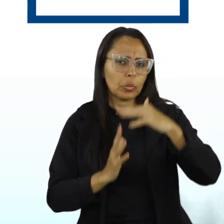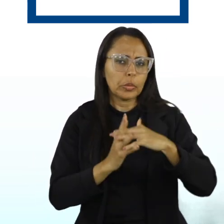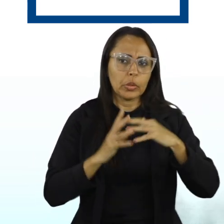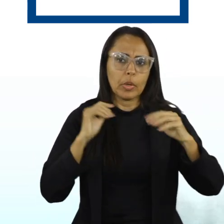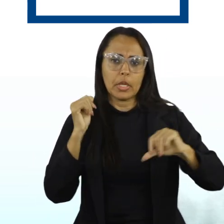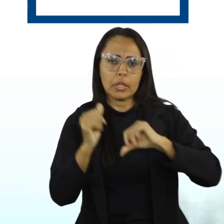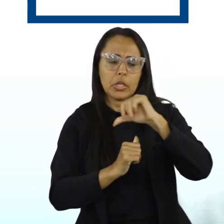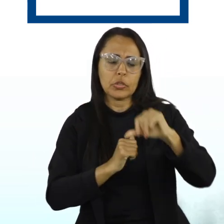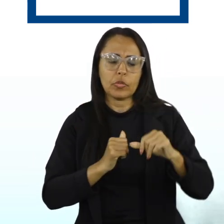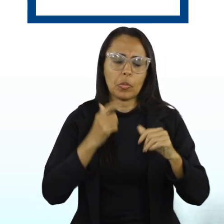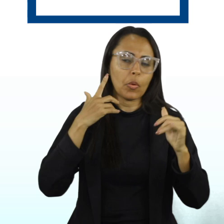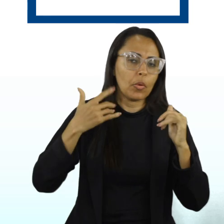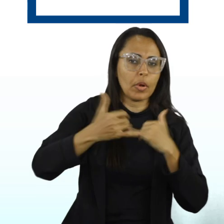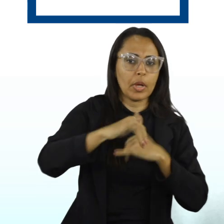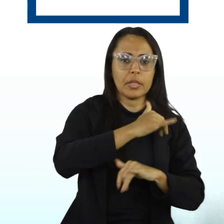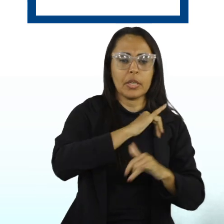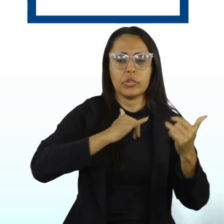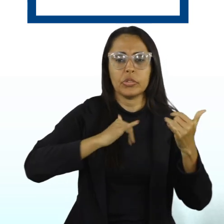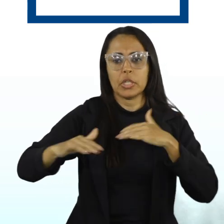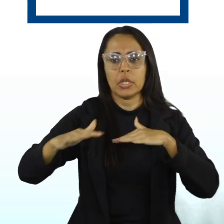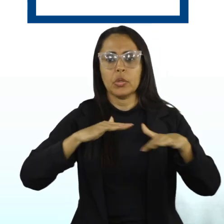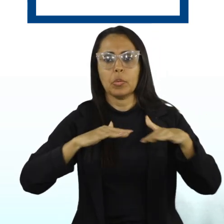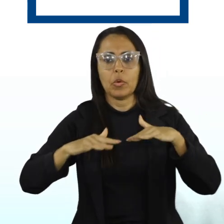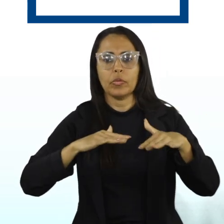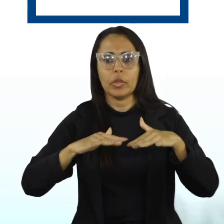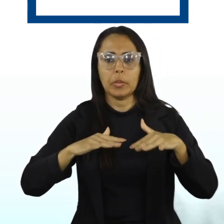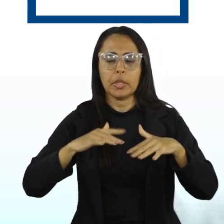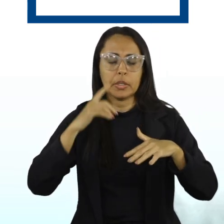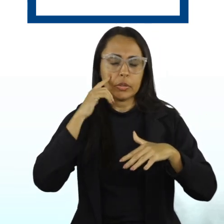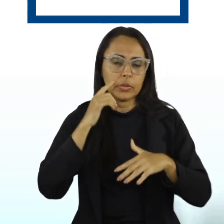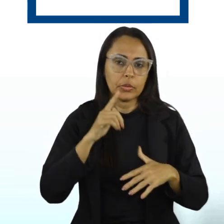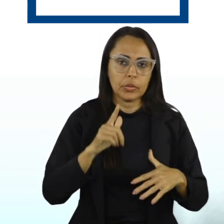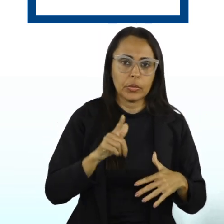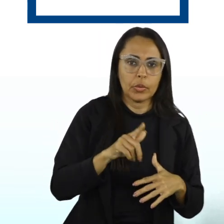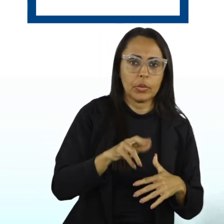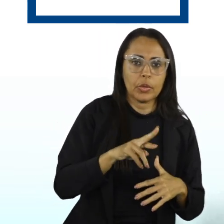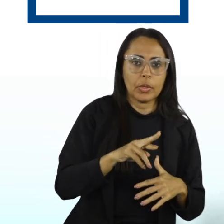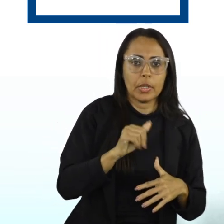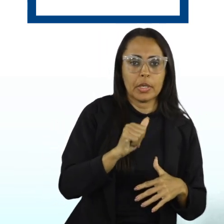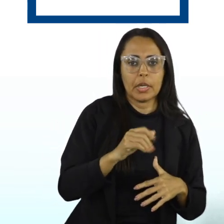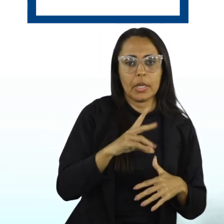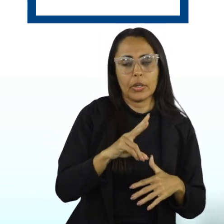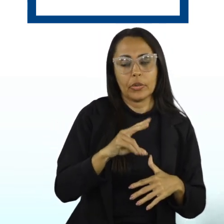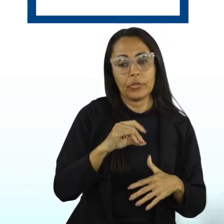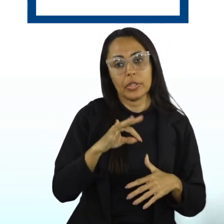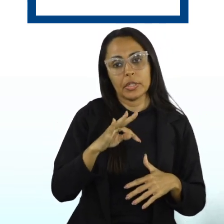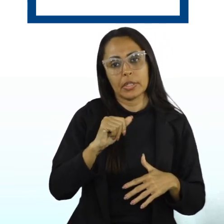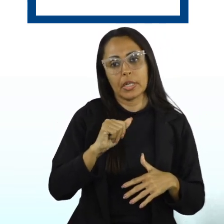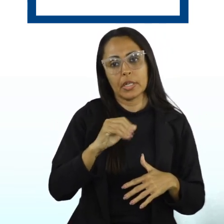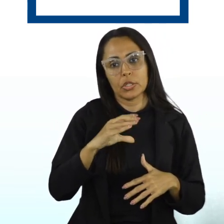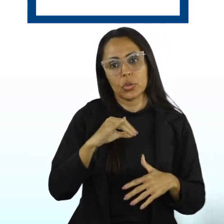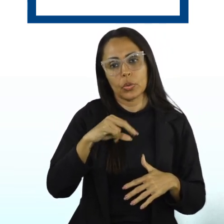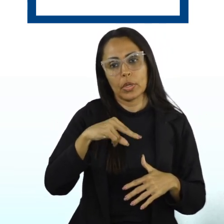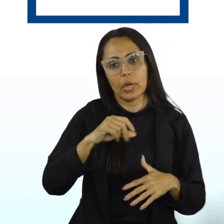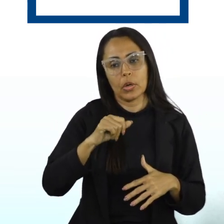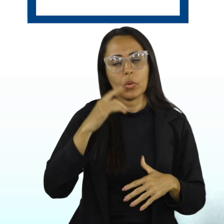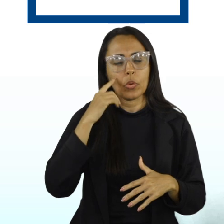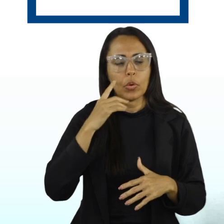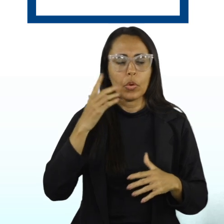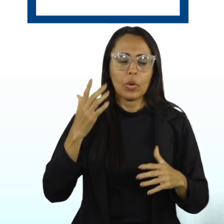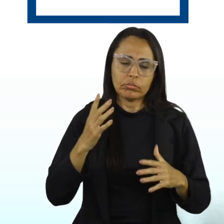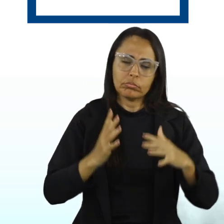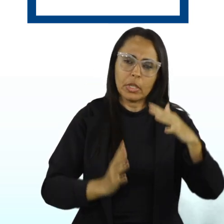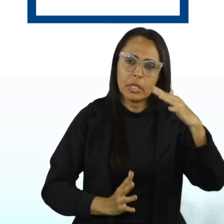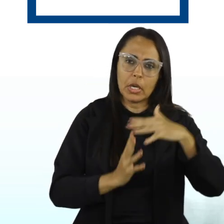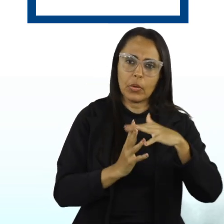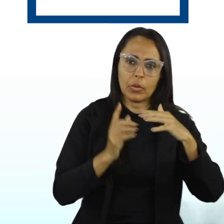ele transformou toda a sua energia do movimento em energia potencial gravitacional, ou seja, sempre que ele fala de altura máxima, a energia